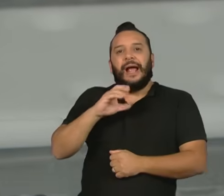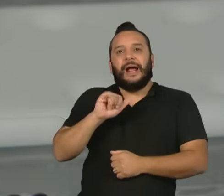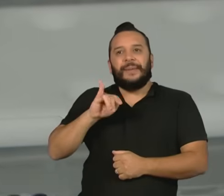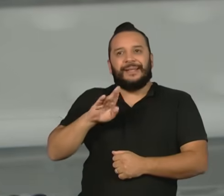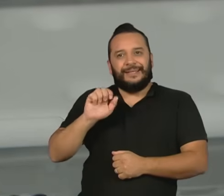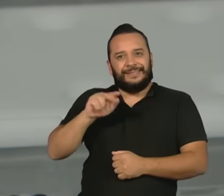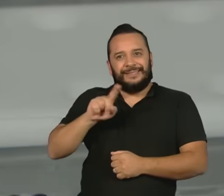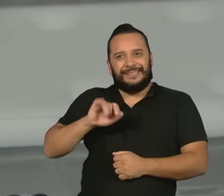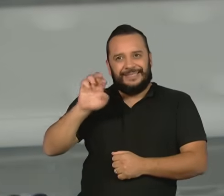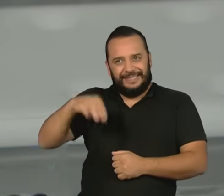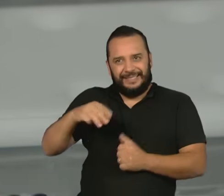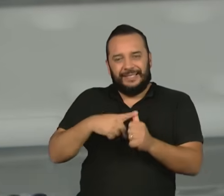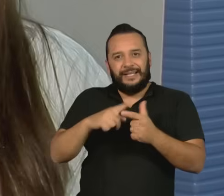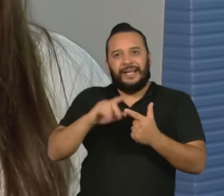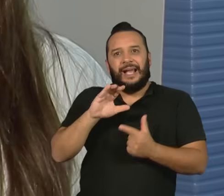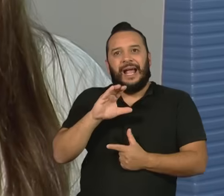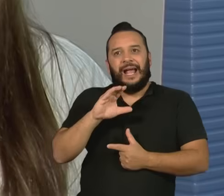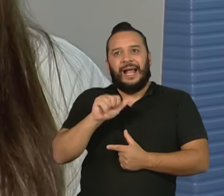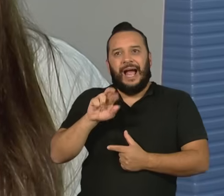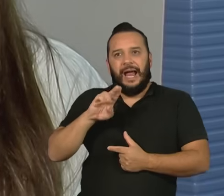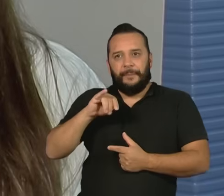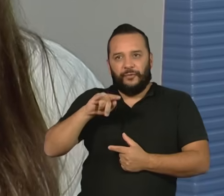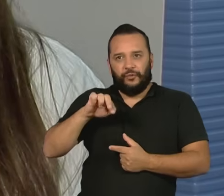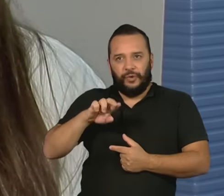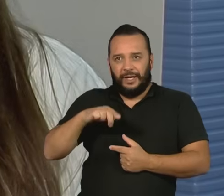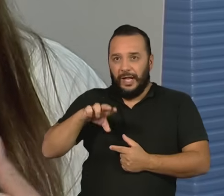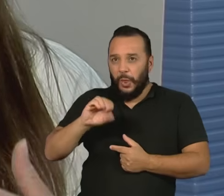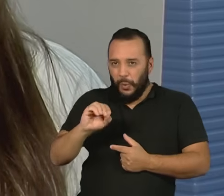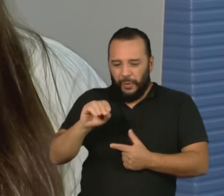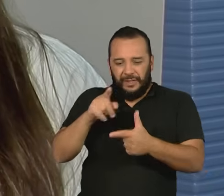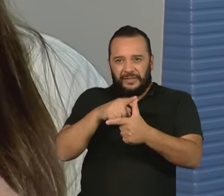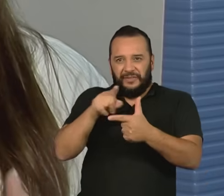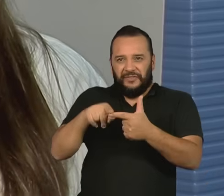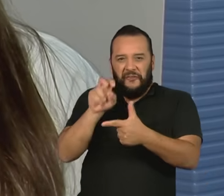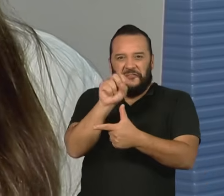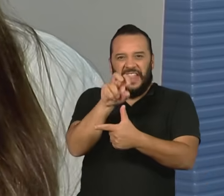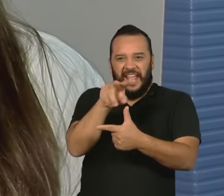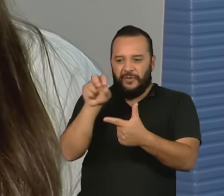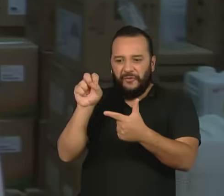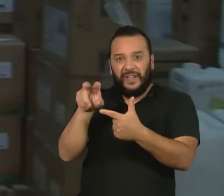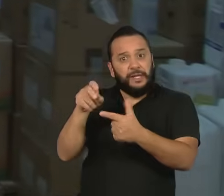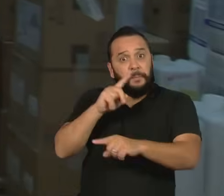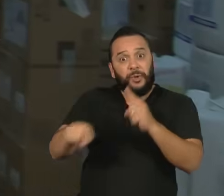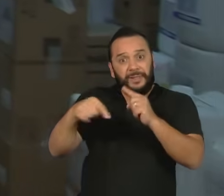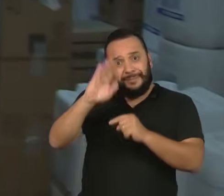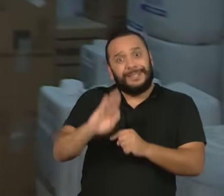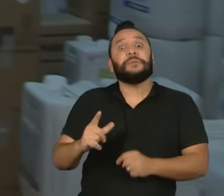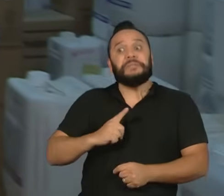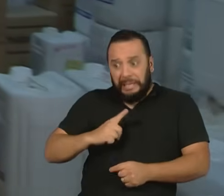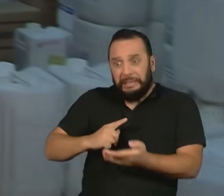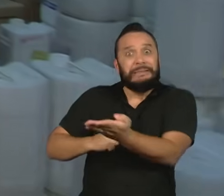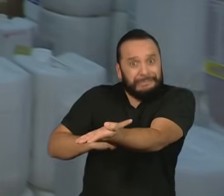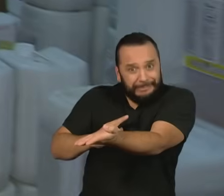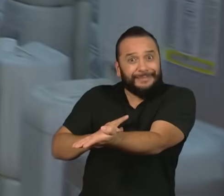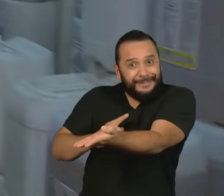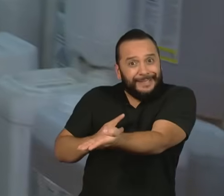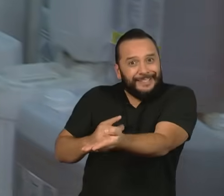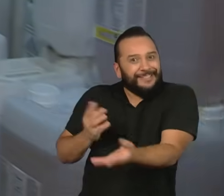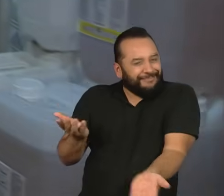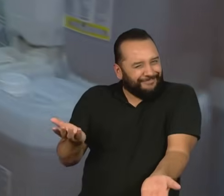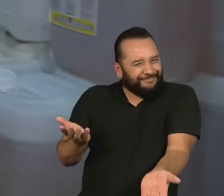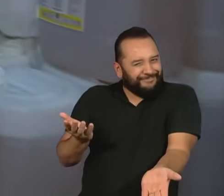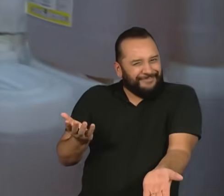o carbofurano. A presença deles nas nossas amostras evidencia ou